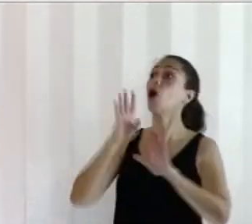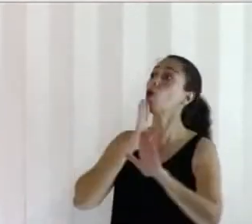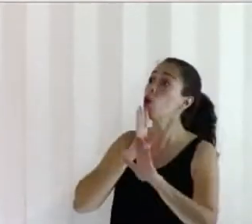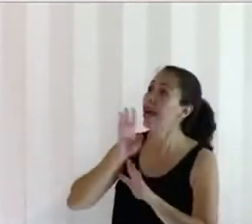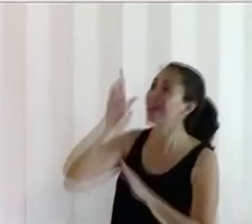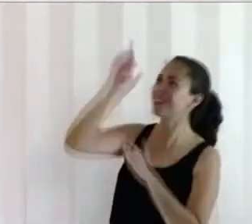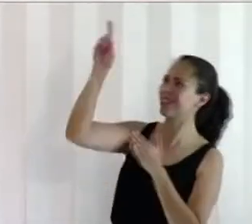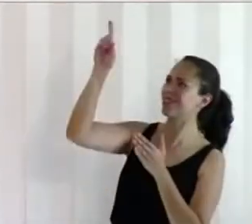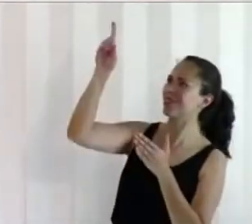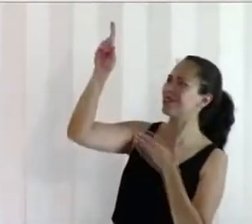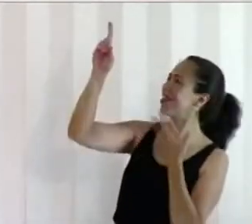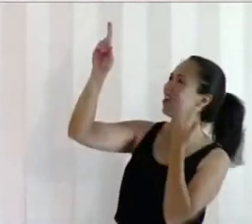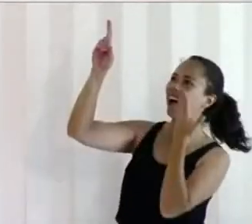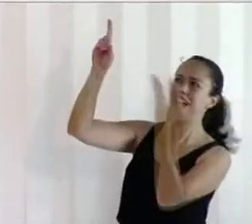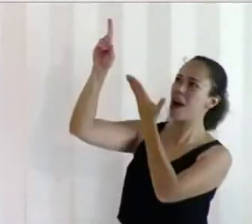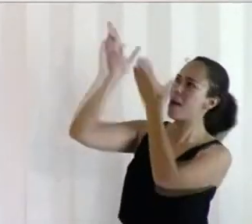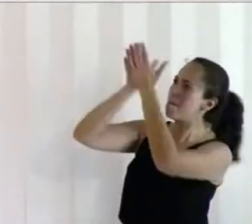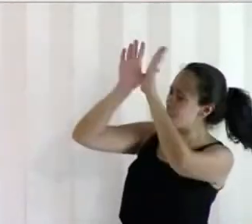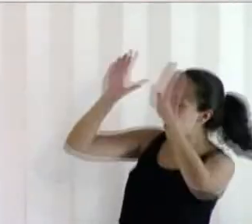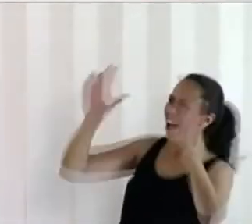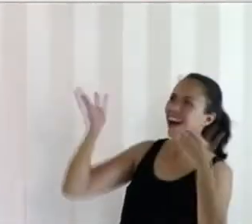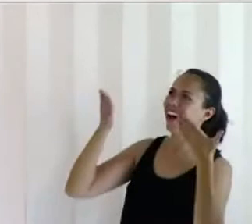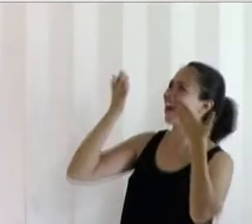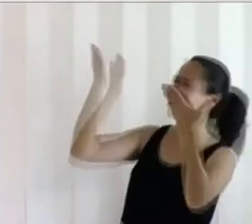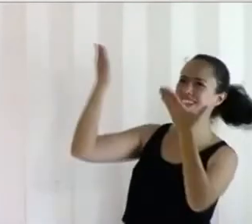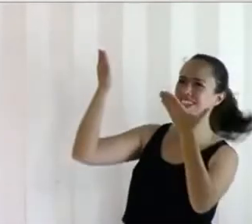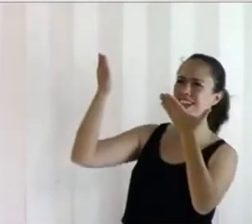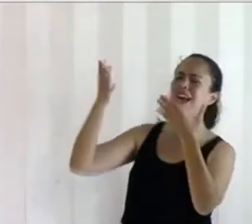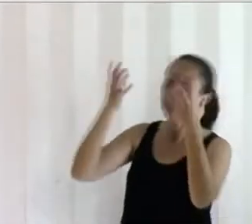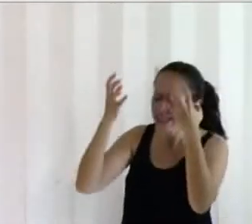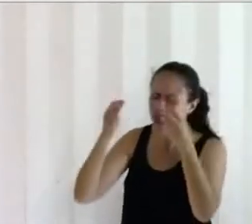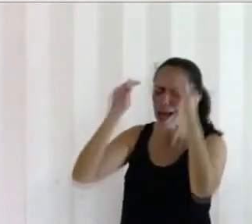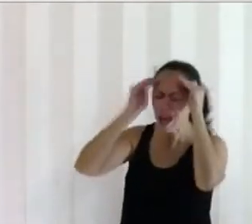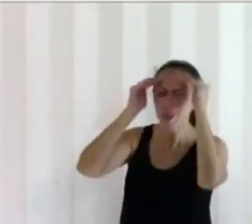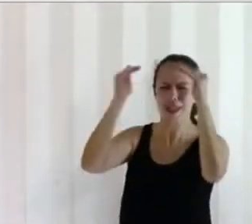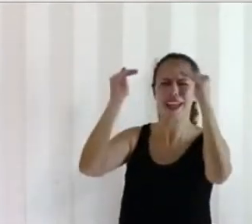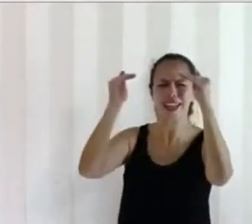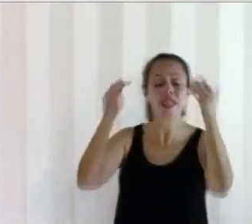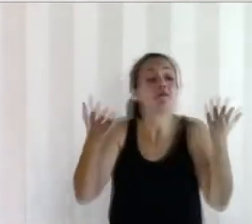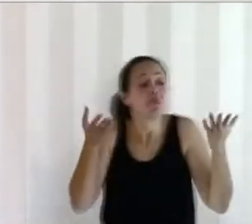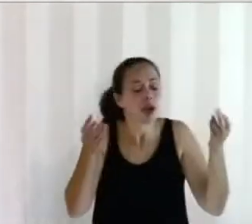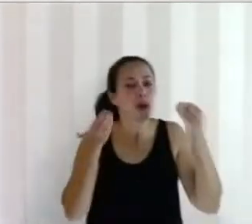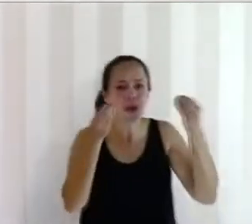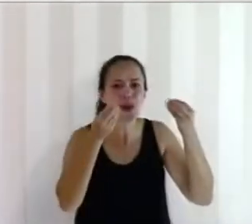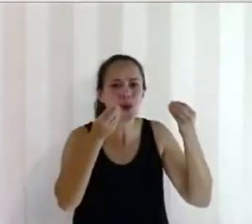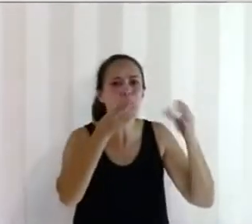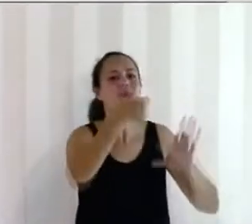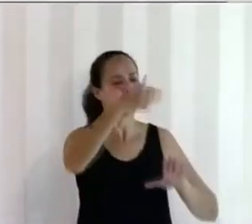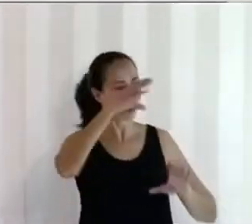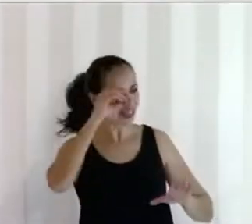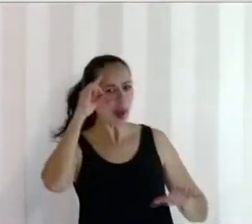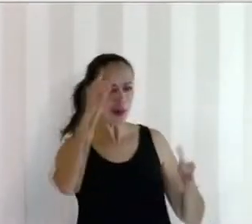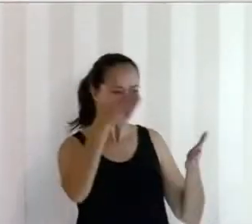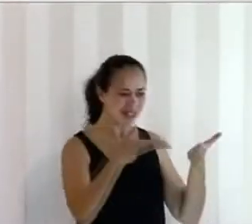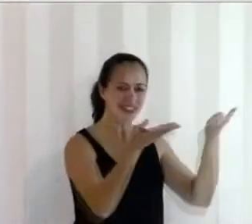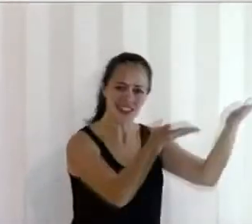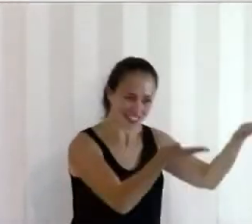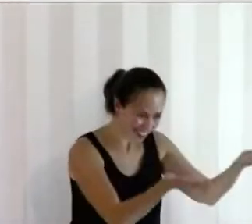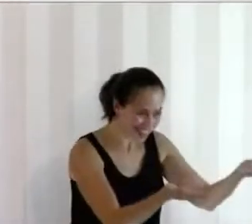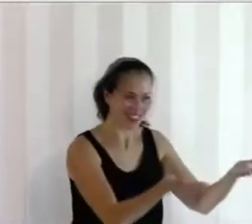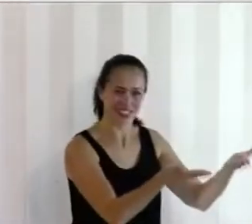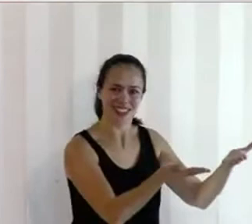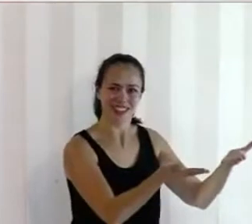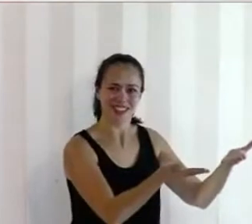mim. Essa é a vontade de Deus. Isso é para ser obedecido enquanto qualquer ser humano viver.